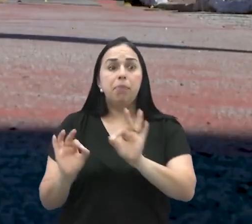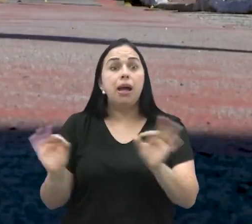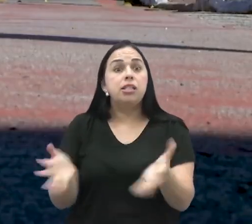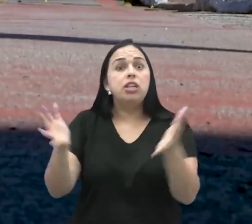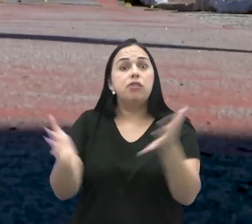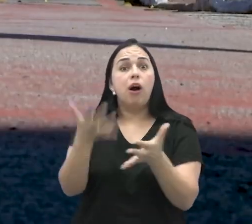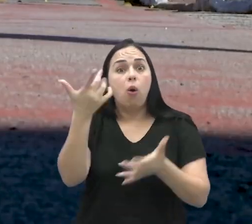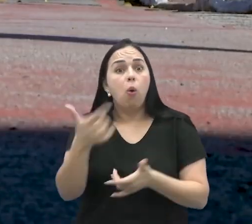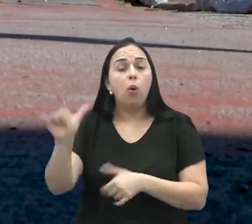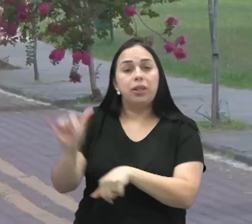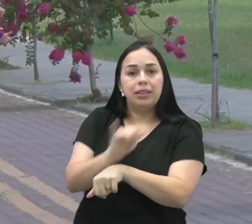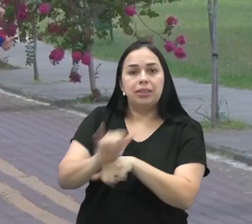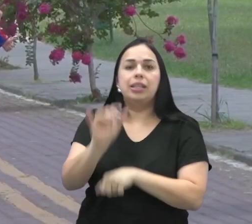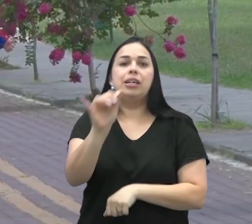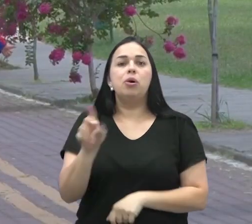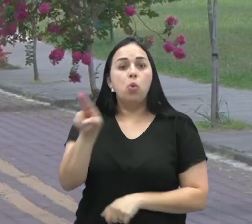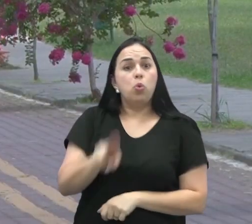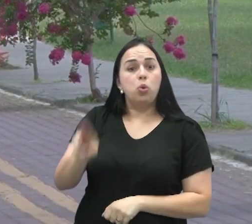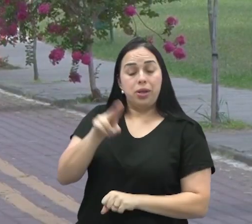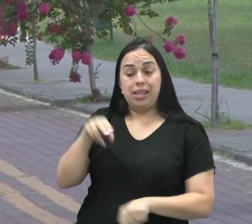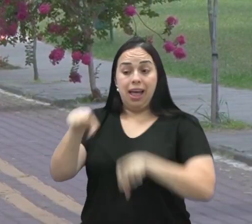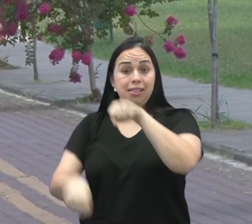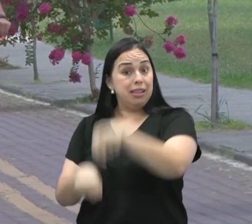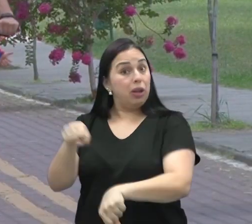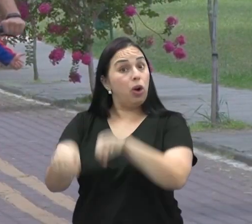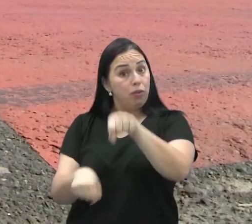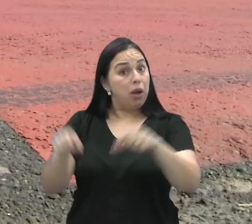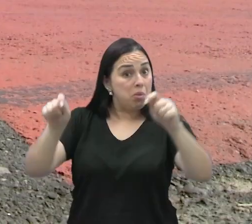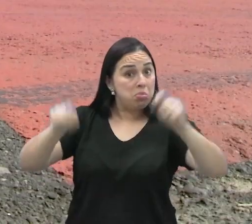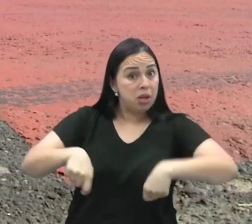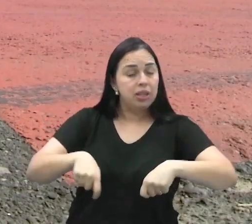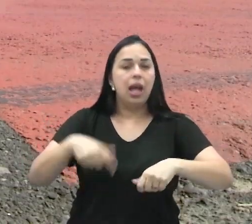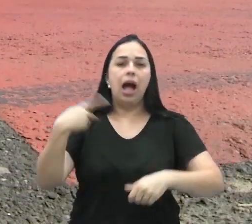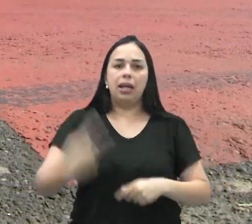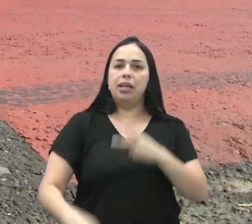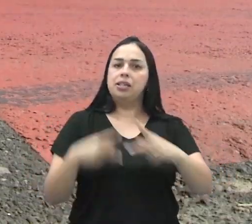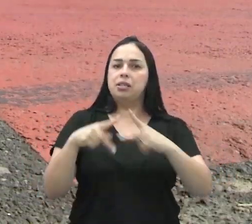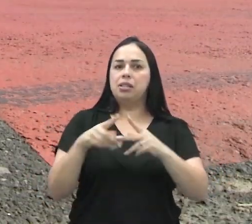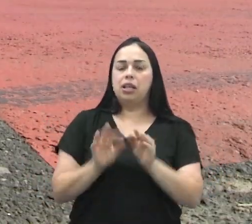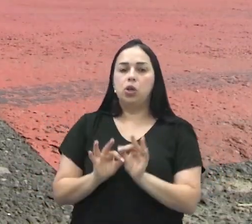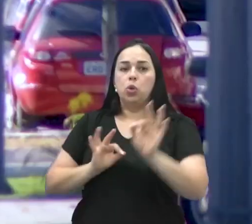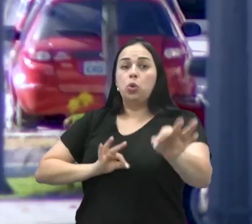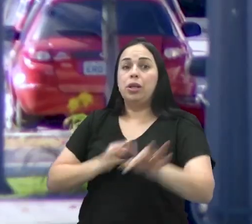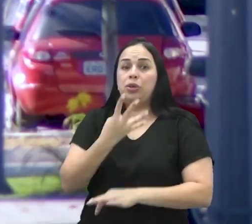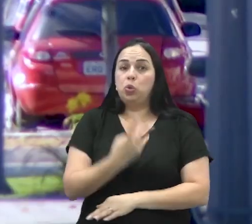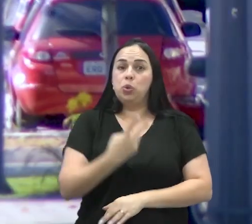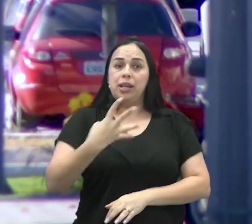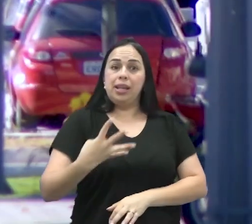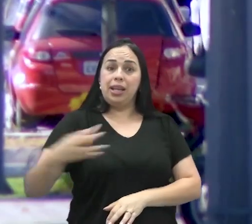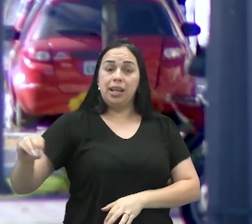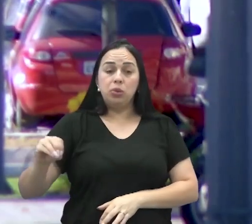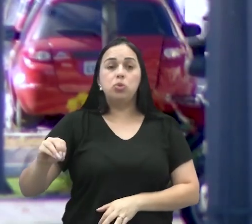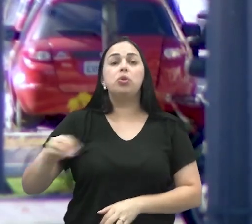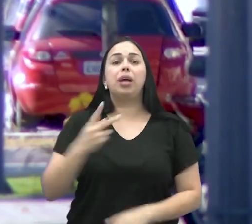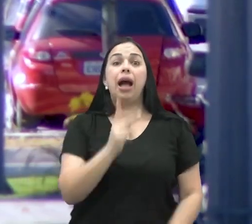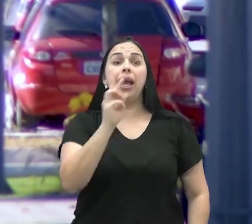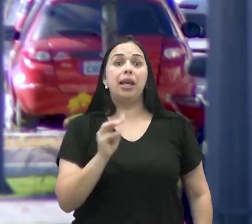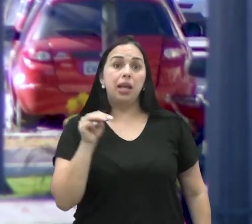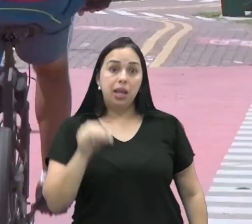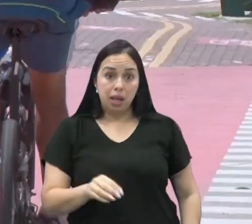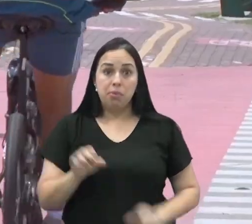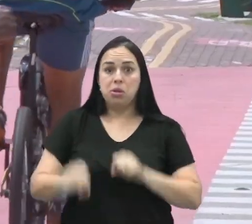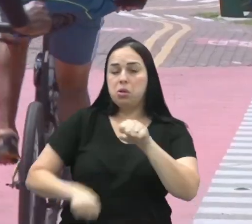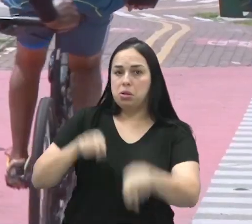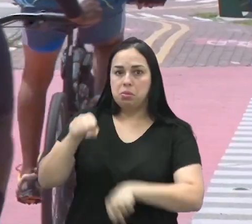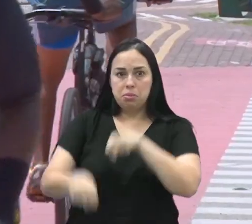outras formas de transporte, como, por exemplo, as ciclovias. São José dos Campos tem quase 200 quilômetros de